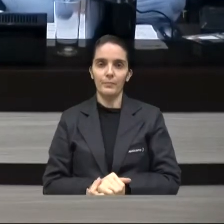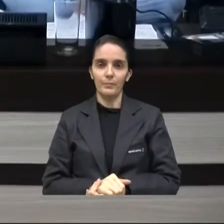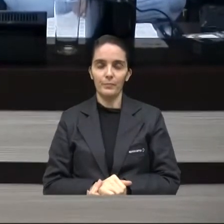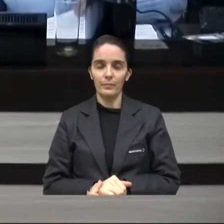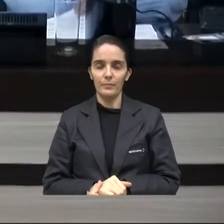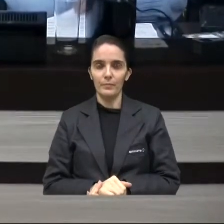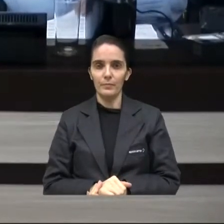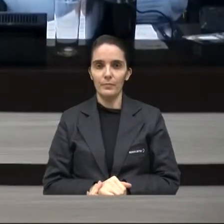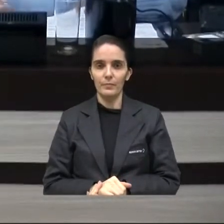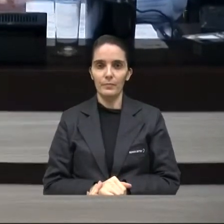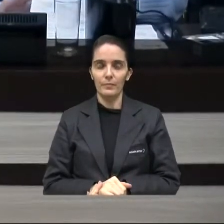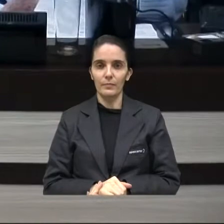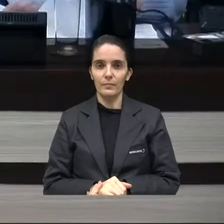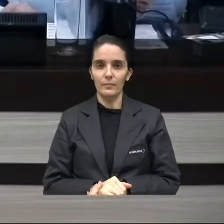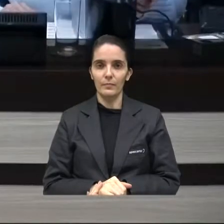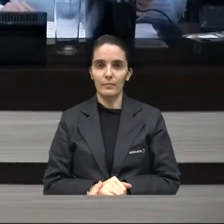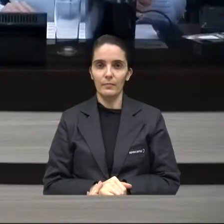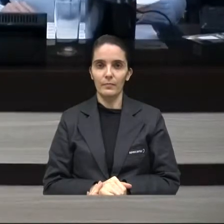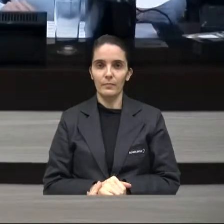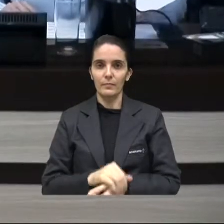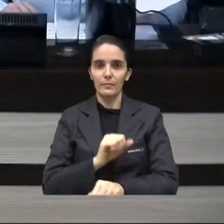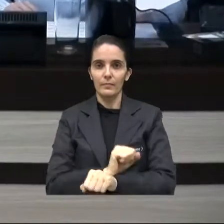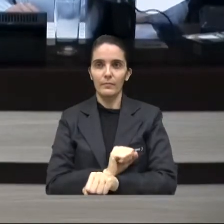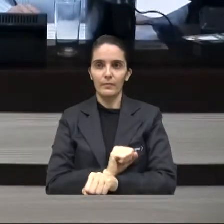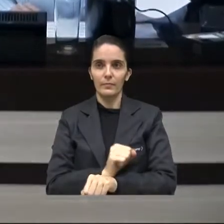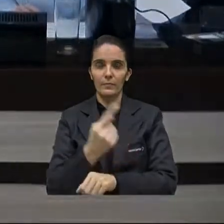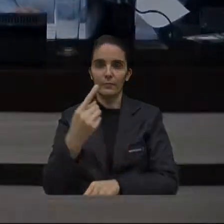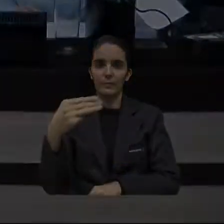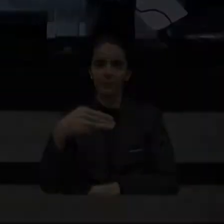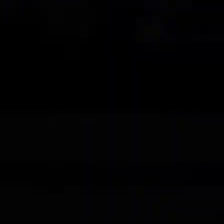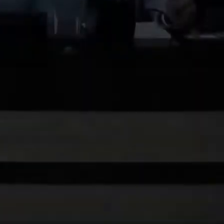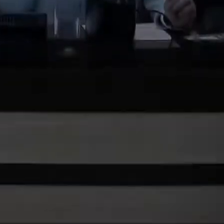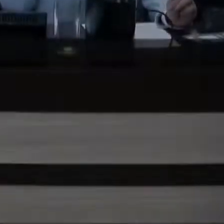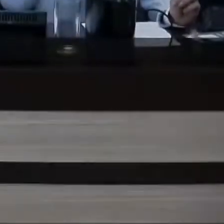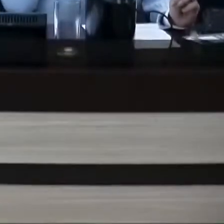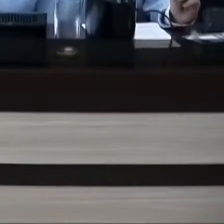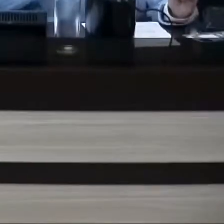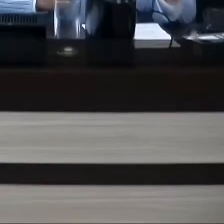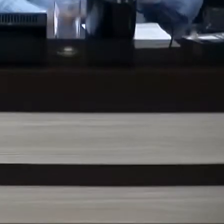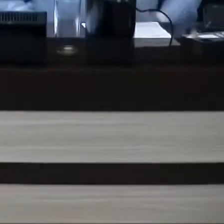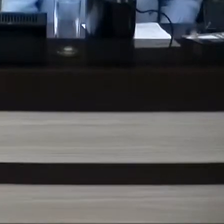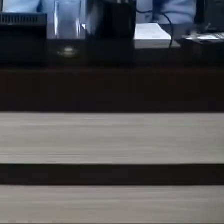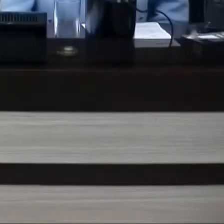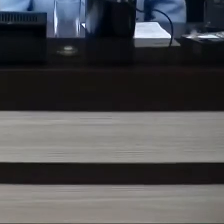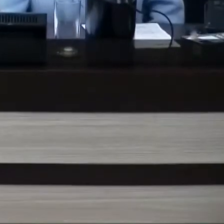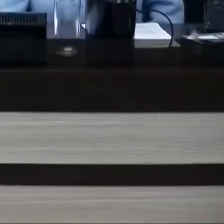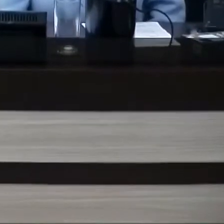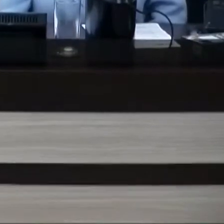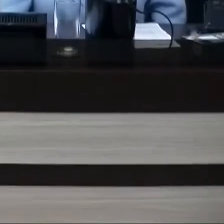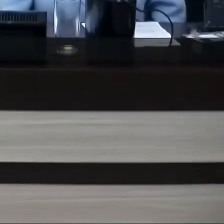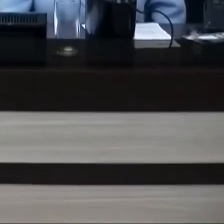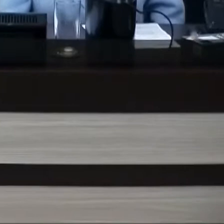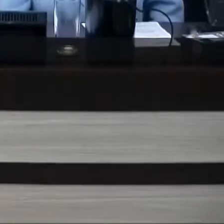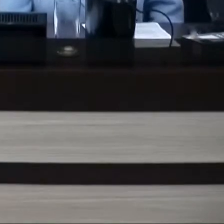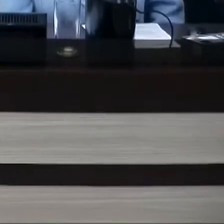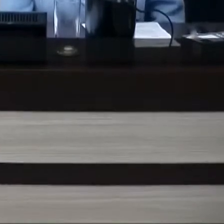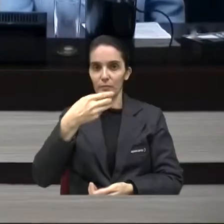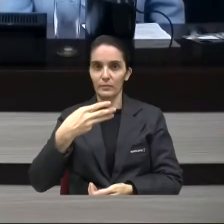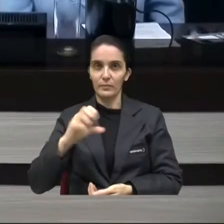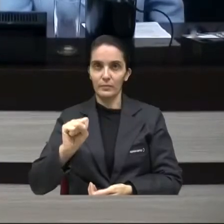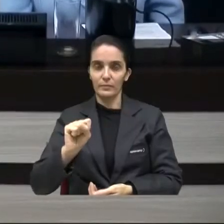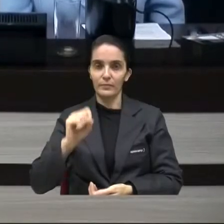plenário. Sessão está suspensa por 1 minuto. Próxima moção. Moção